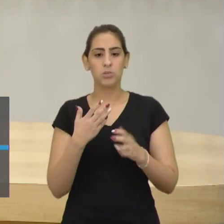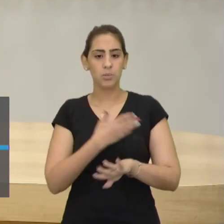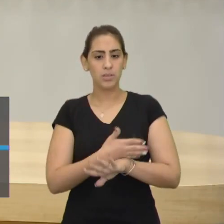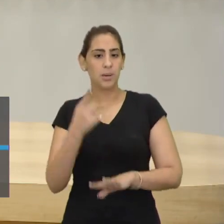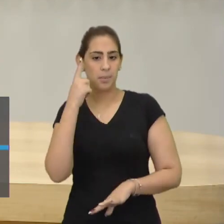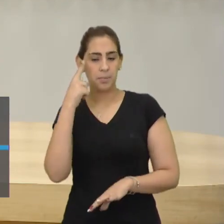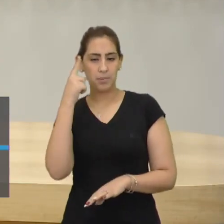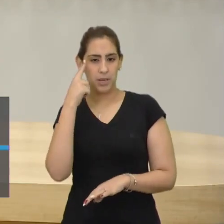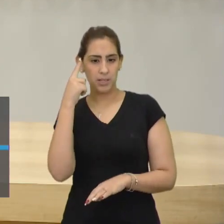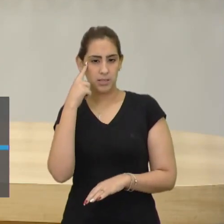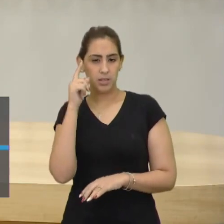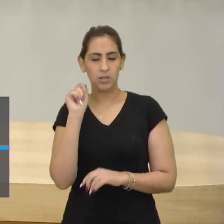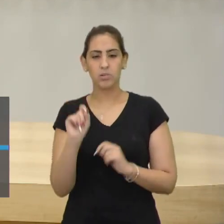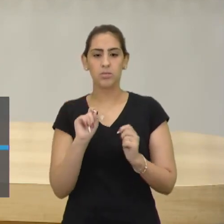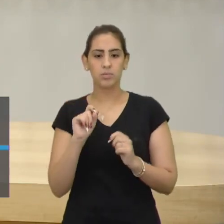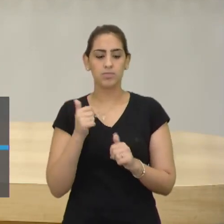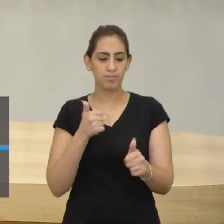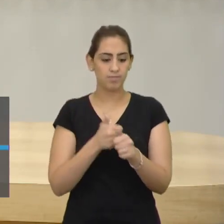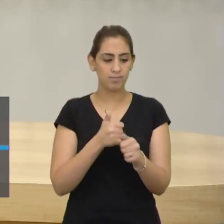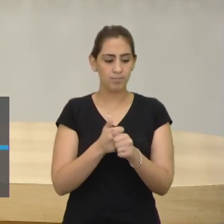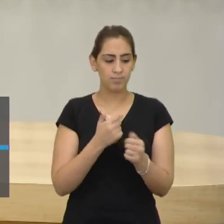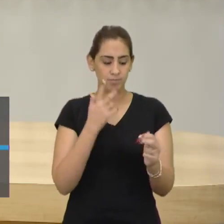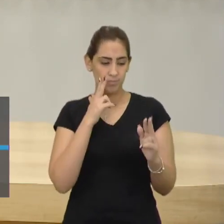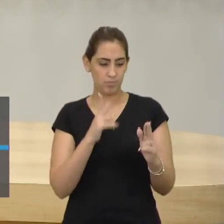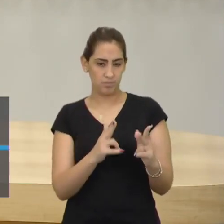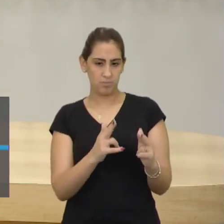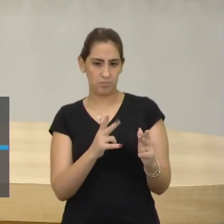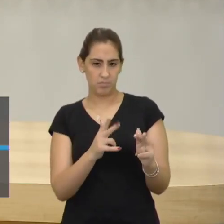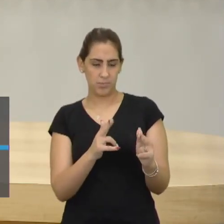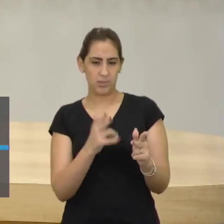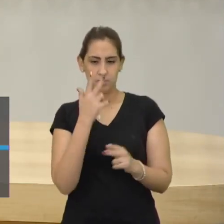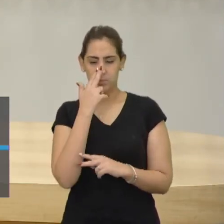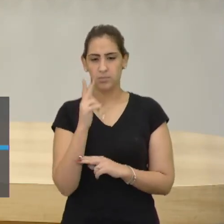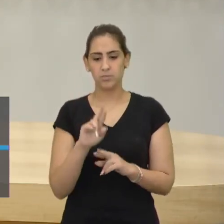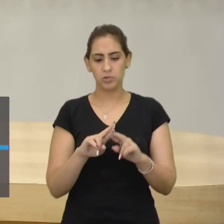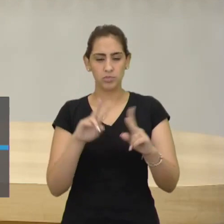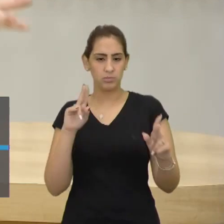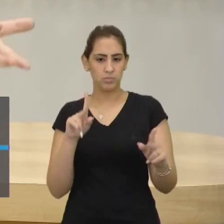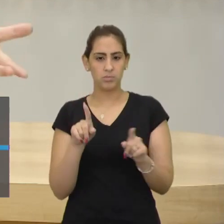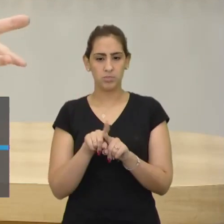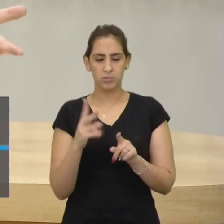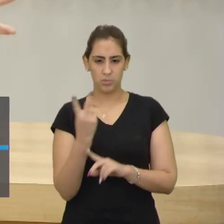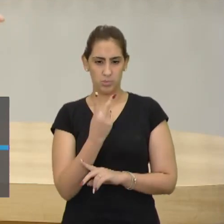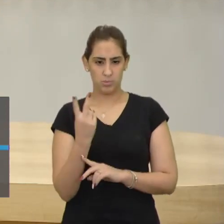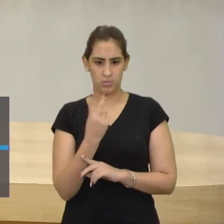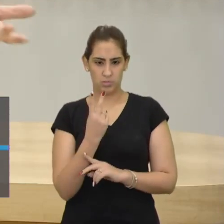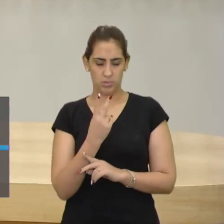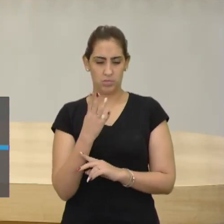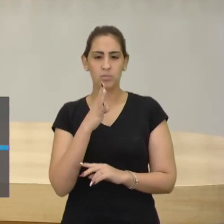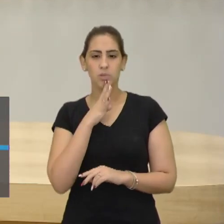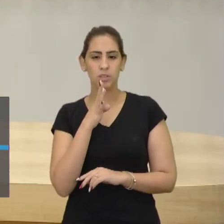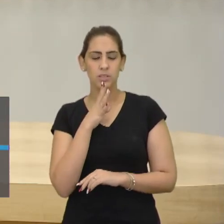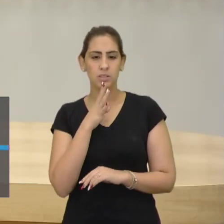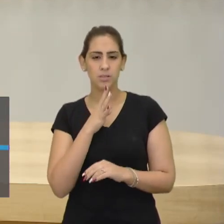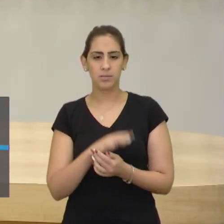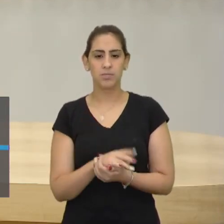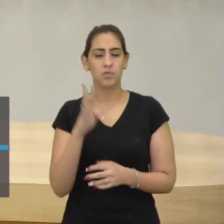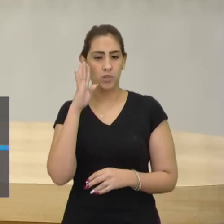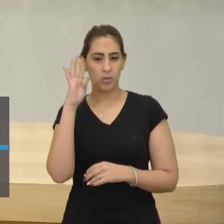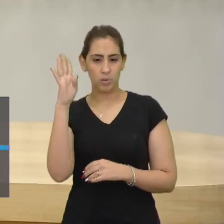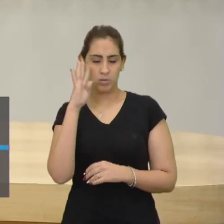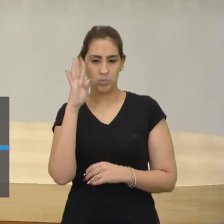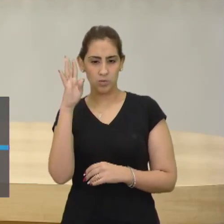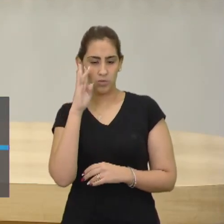sobre as possíveis aproximações e as possíveis divergências entre esses 2 campos do conhecimento, tá certo? A filosofia